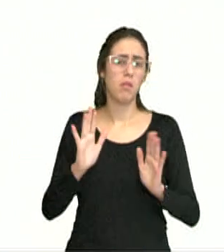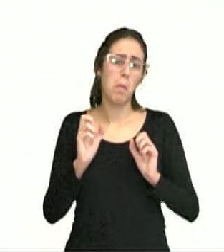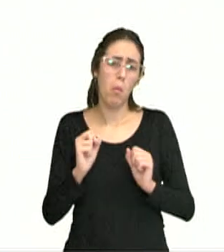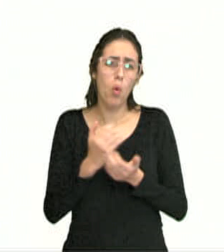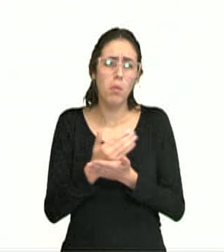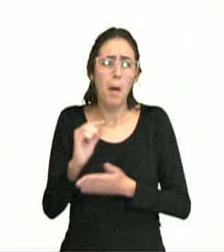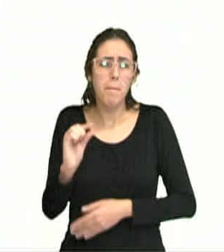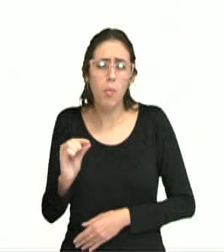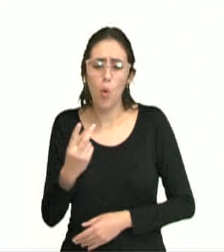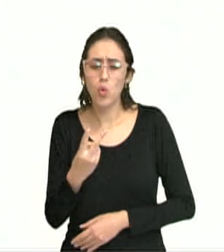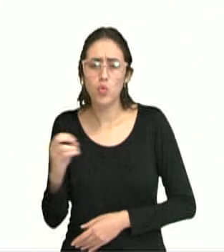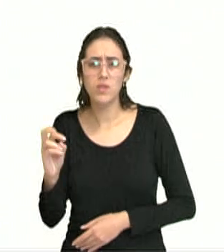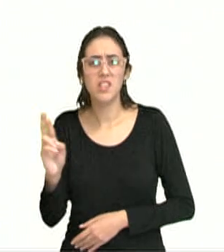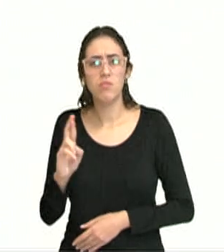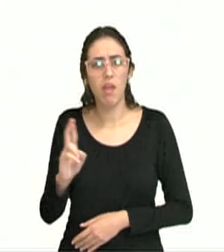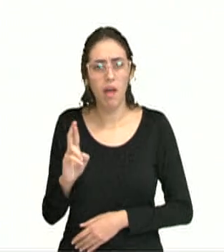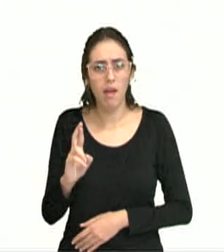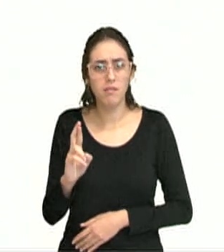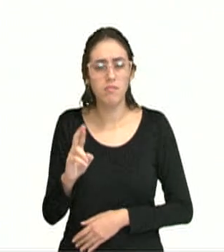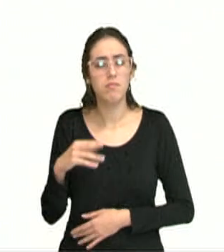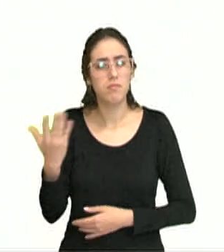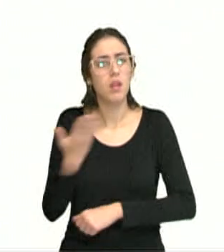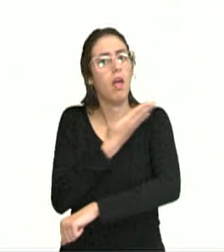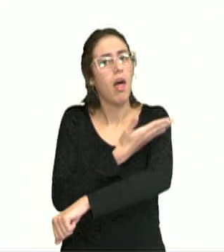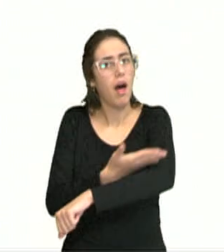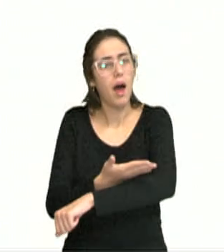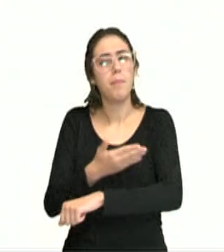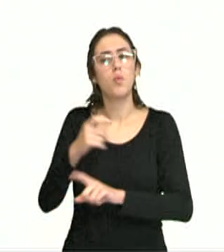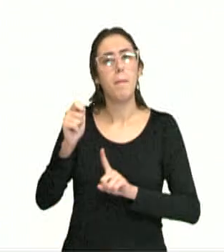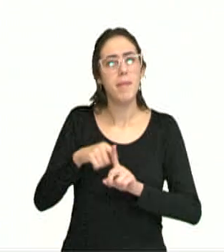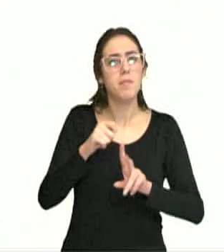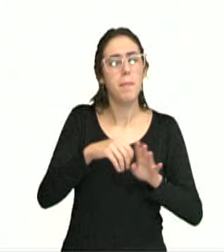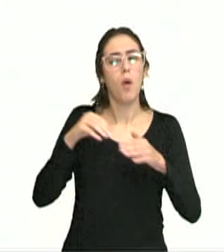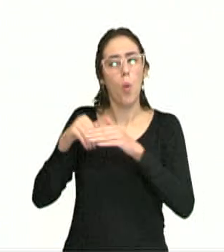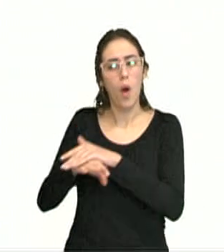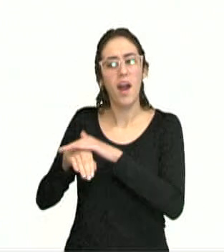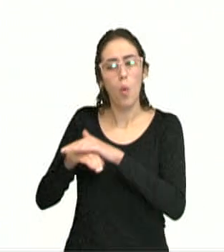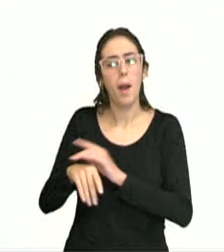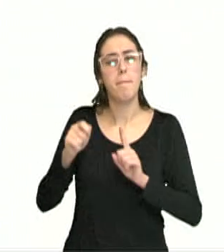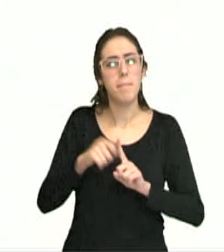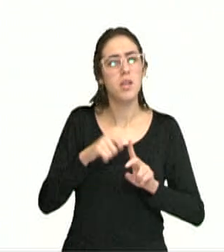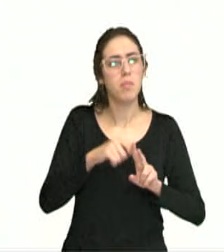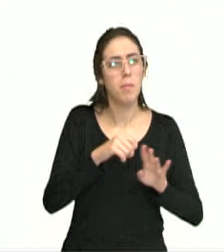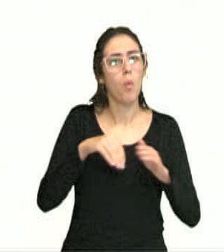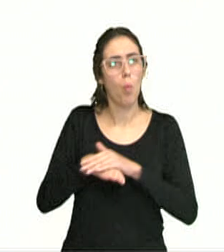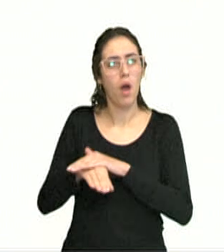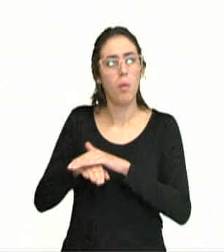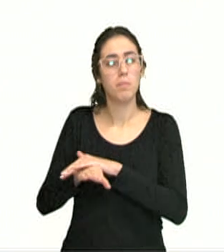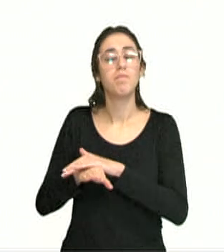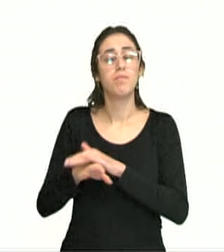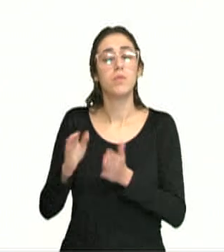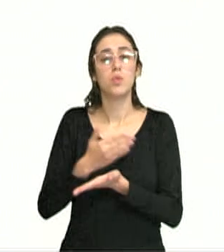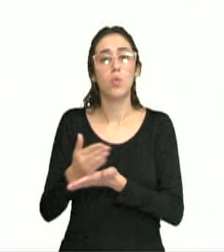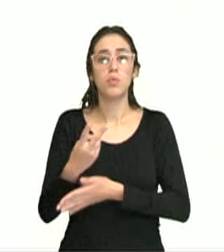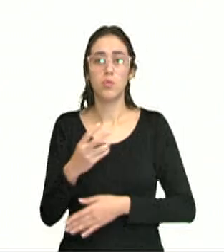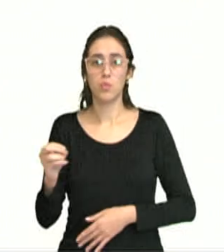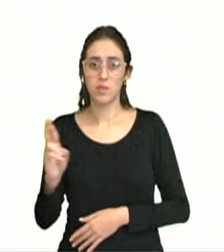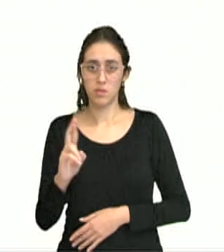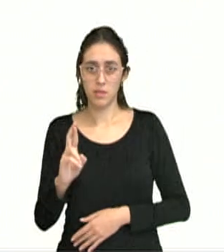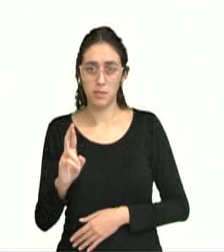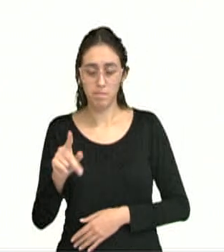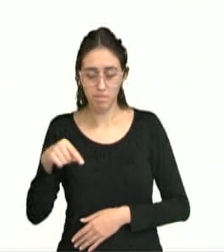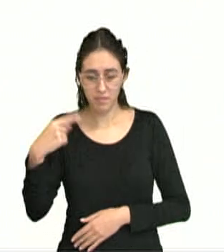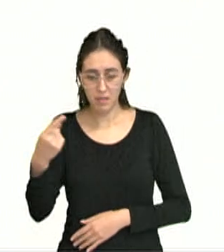pequeno, mas criar o hábito que a cada mês você economize um pouquinho. Então ela começou com 200, no segundo mês ela depositou